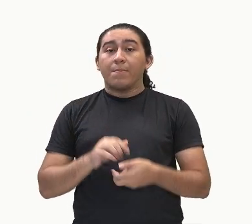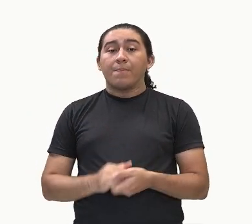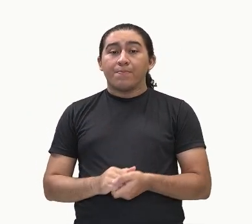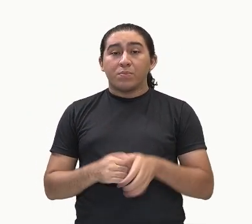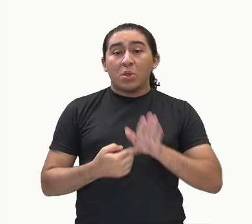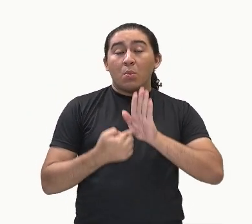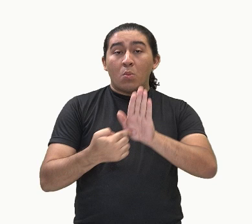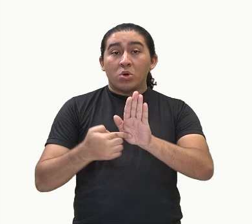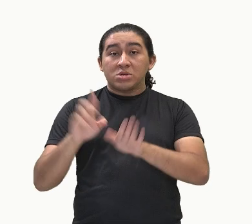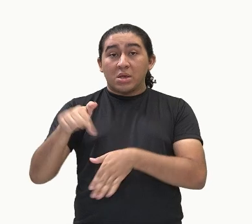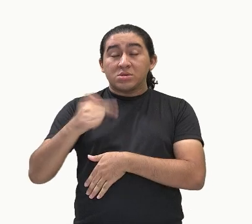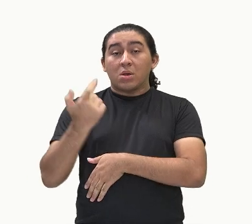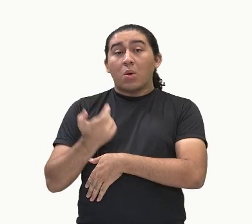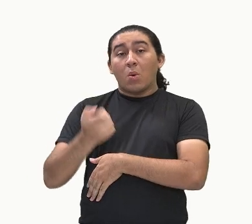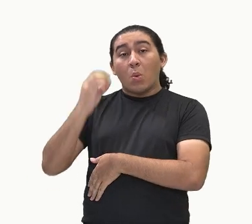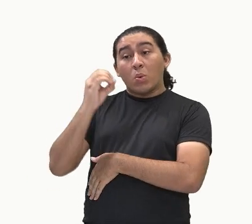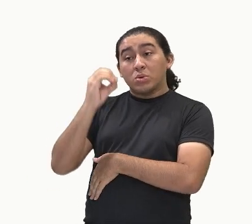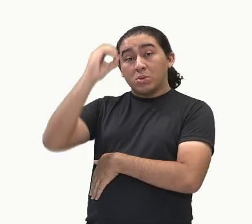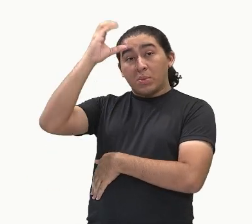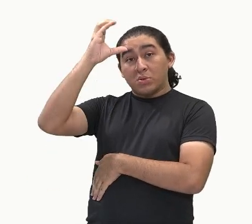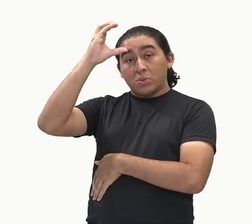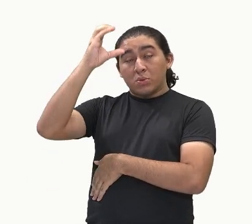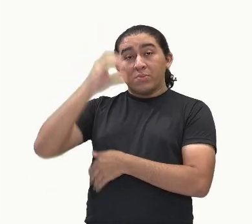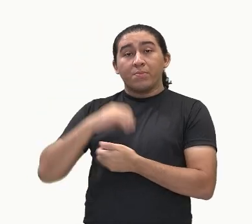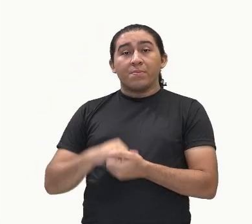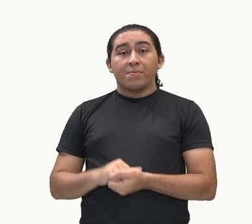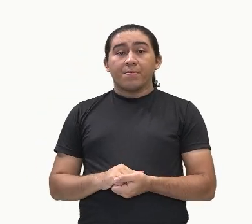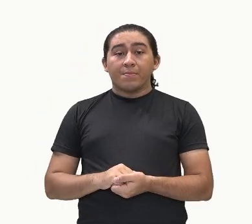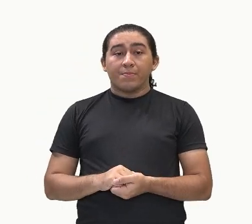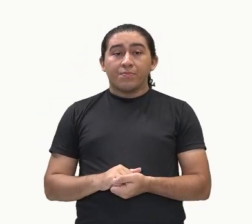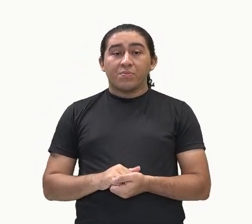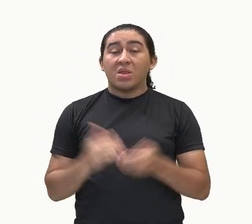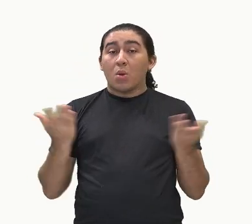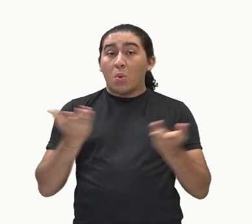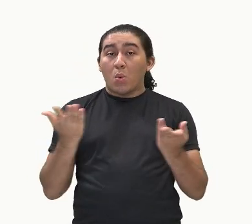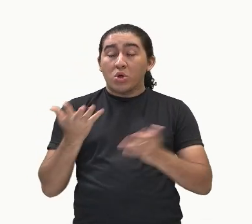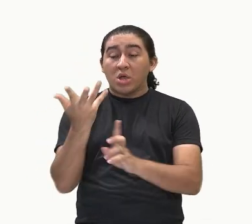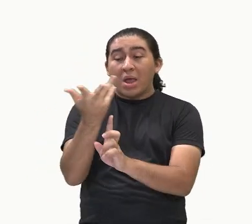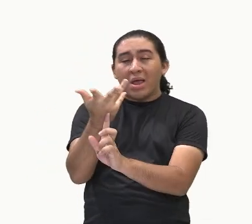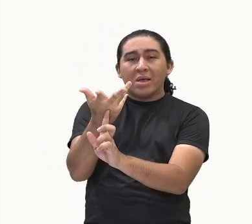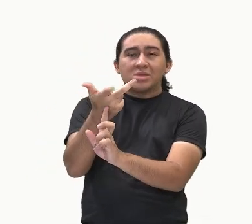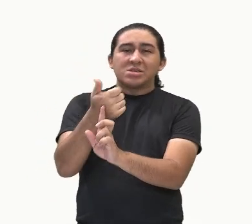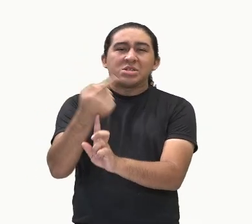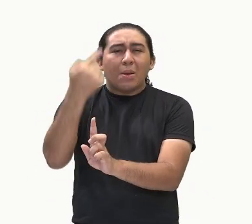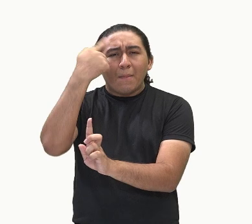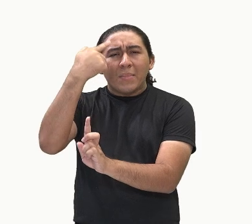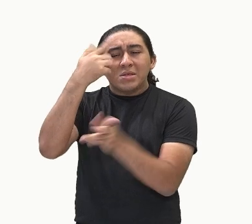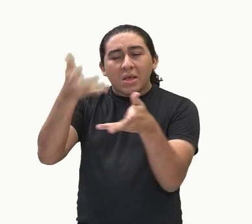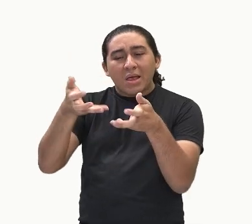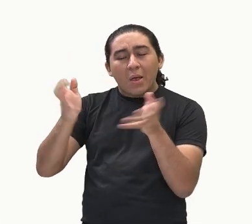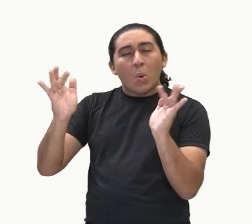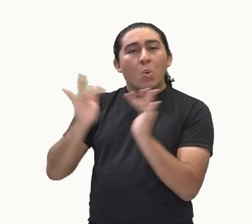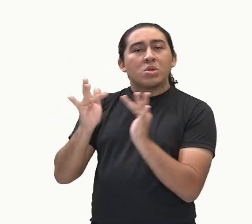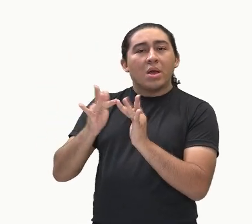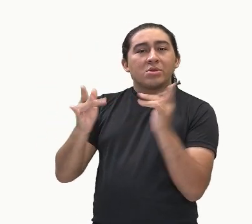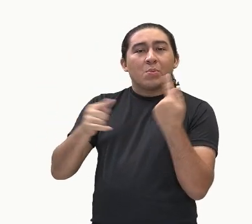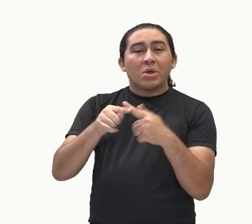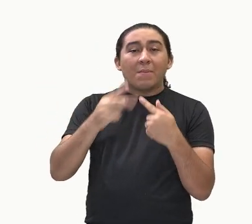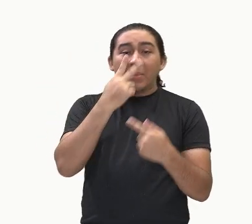essa sabedoria que hoje artistas buscam resgatar por estar sendo